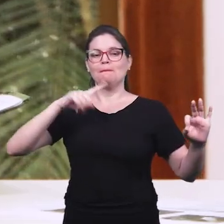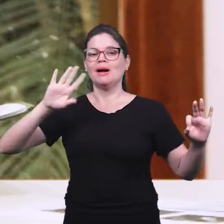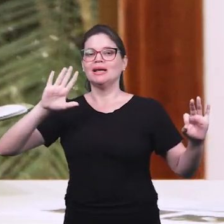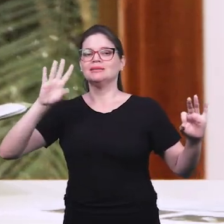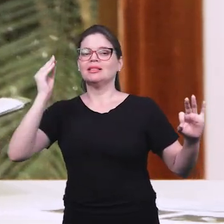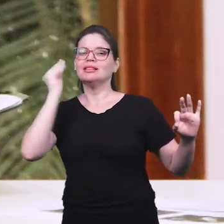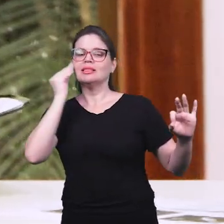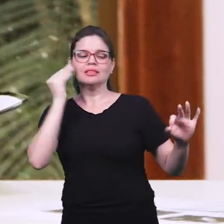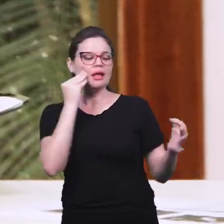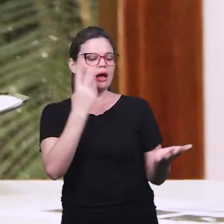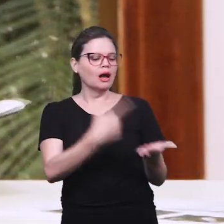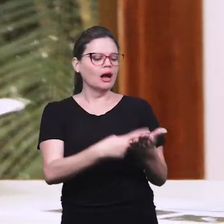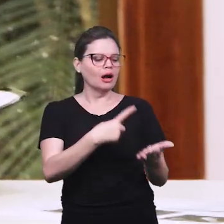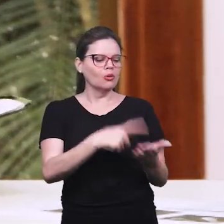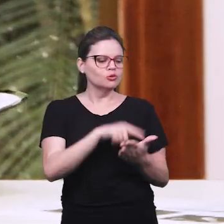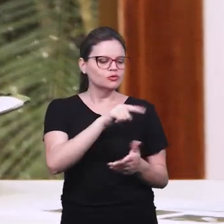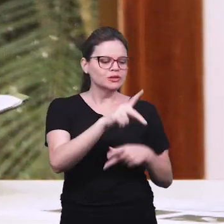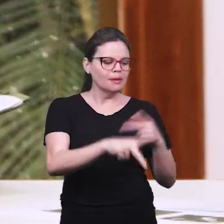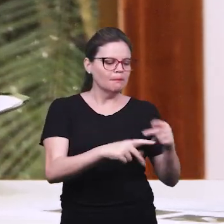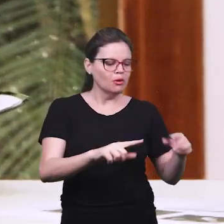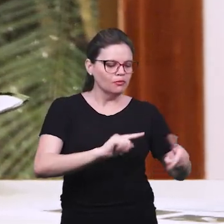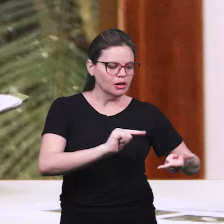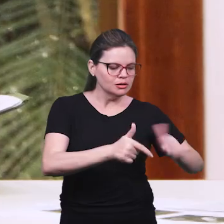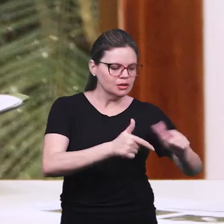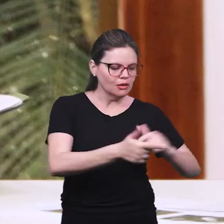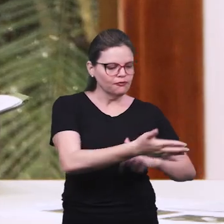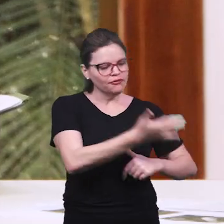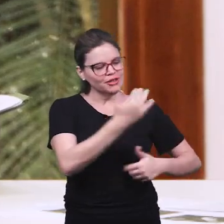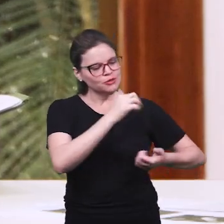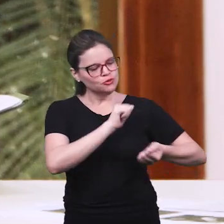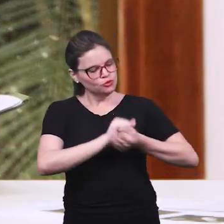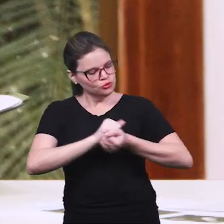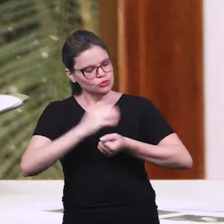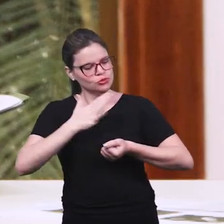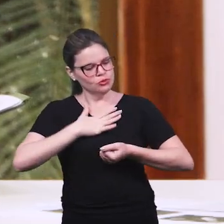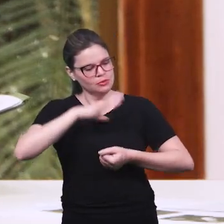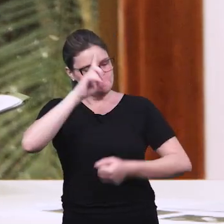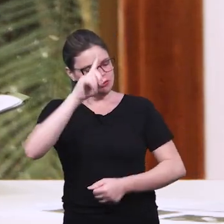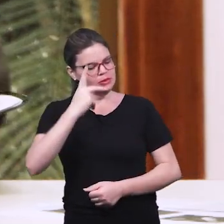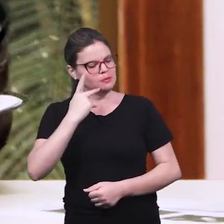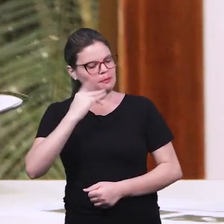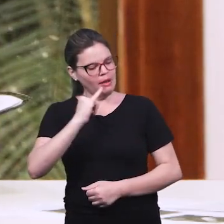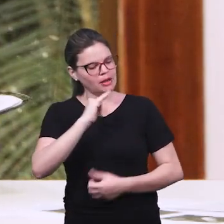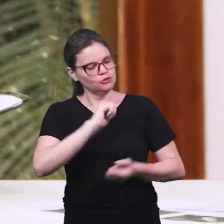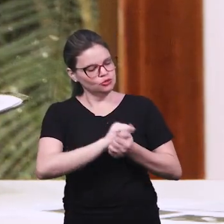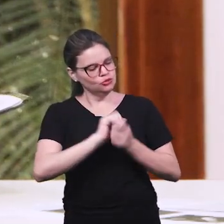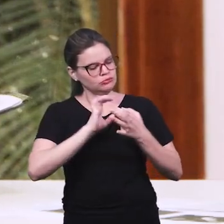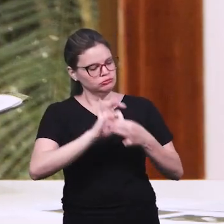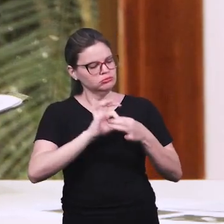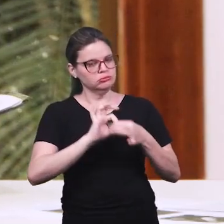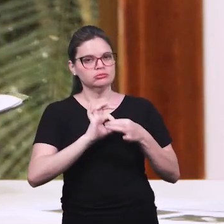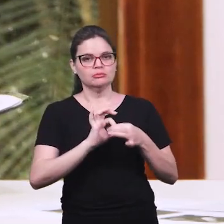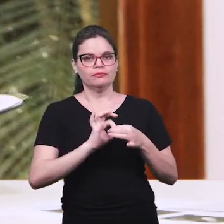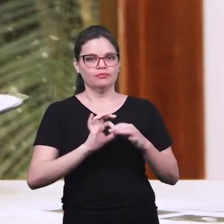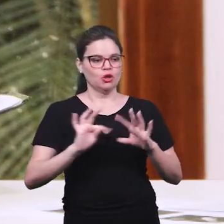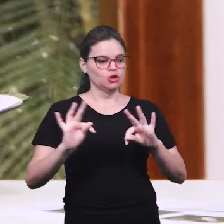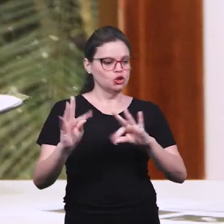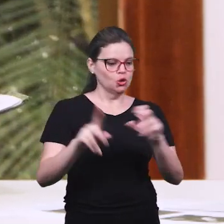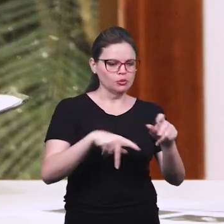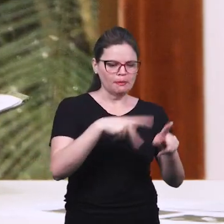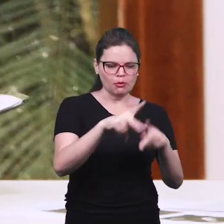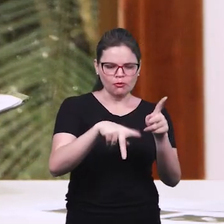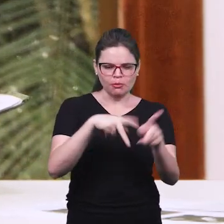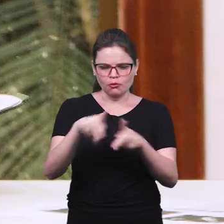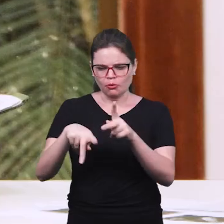esta nação passasse a andar na presença do Senhor. Dentre todos os povos da terra, somente